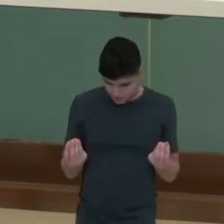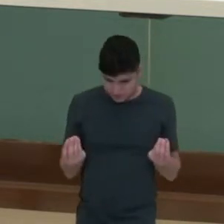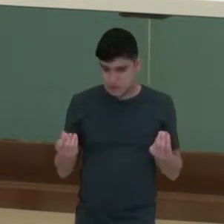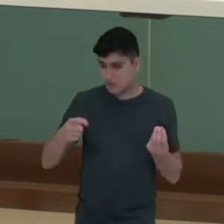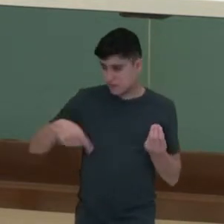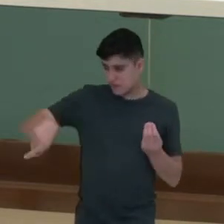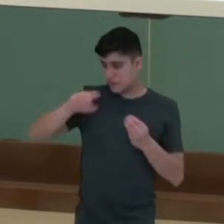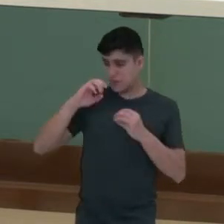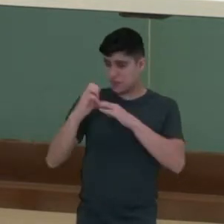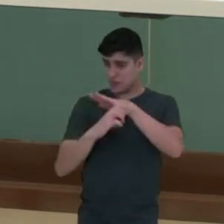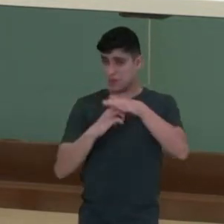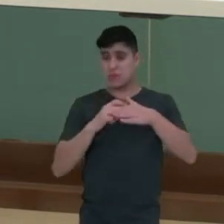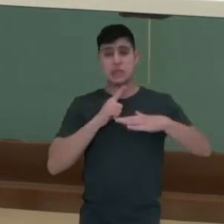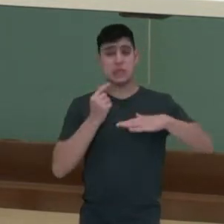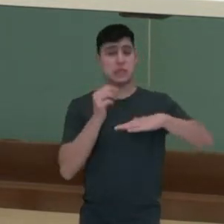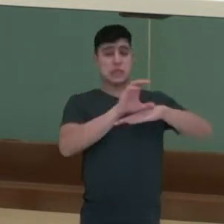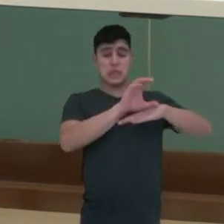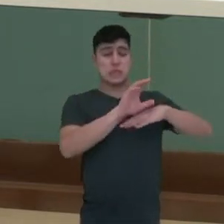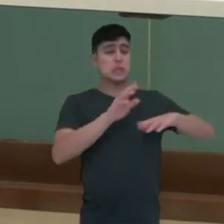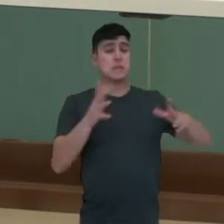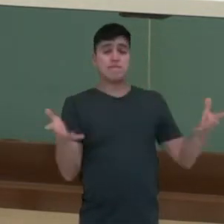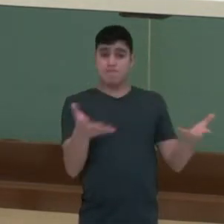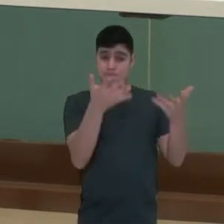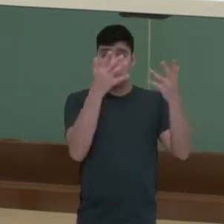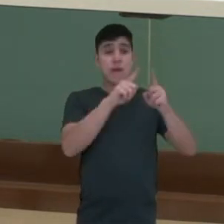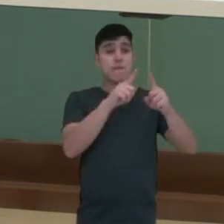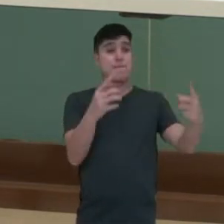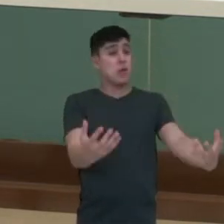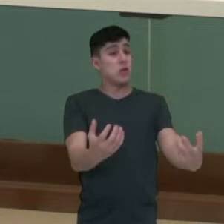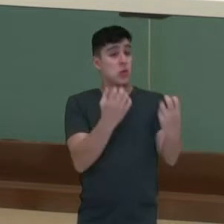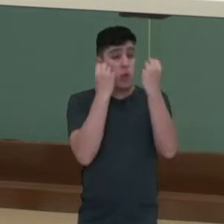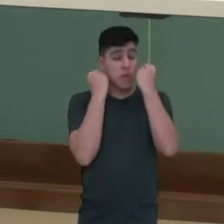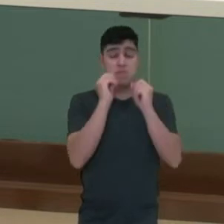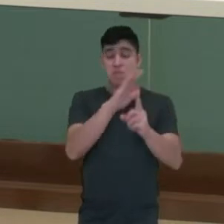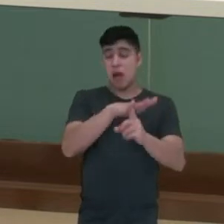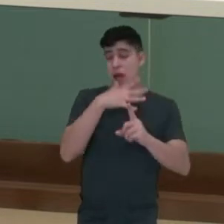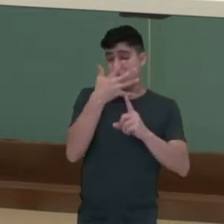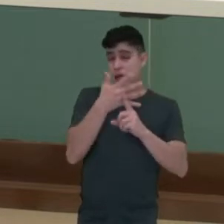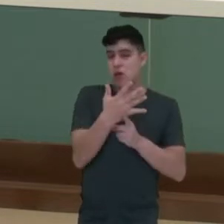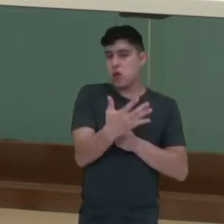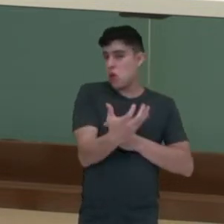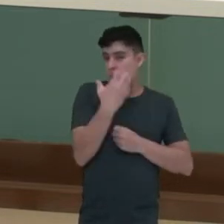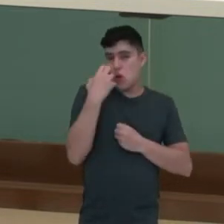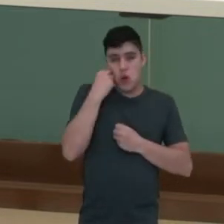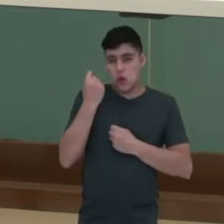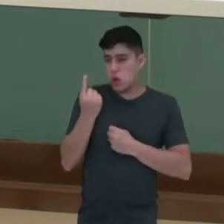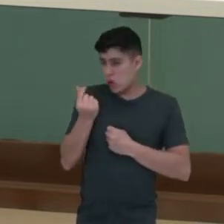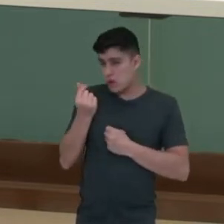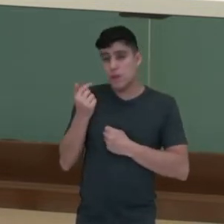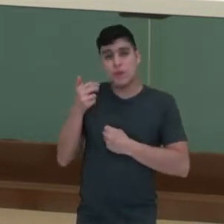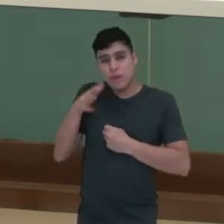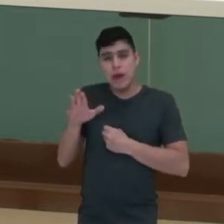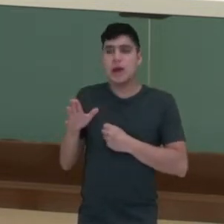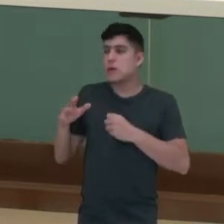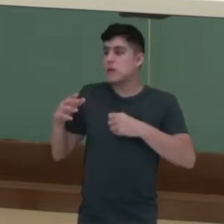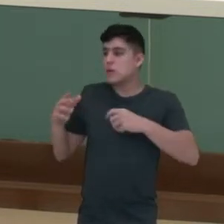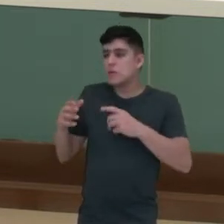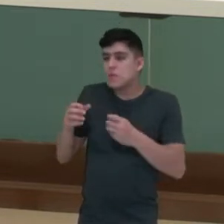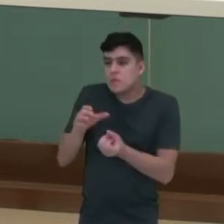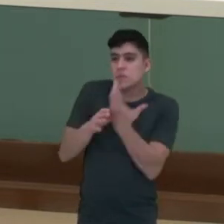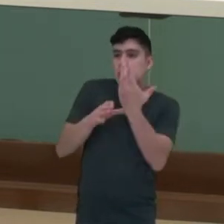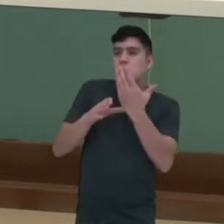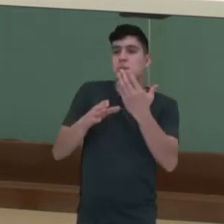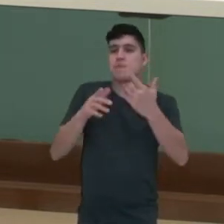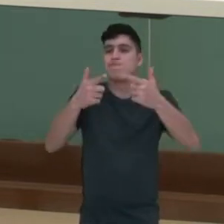elas são elevados e o retorno financeiro é ainda maior. O lucro é destinado a investimentos para novas filiais